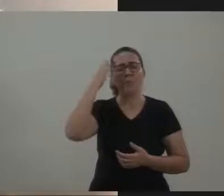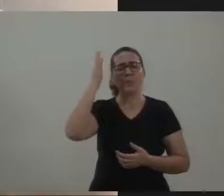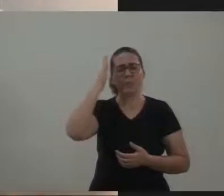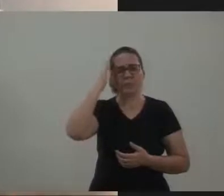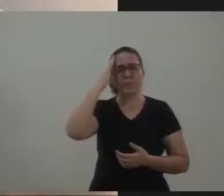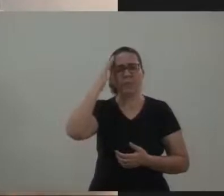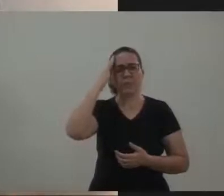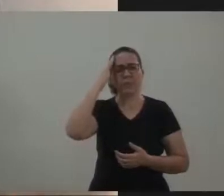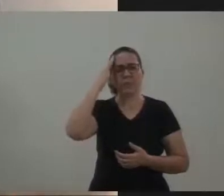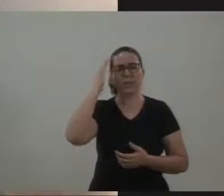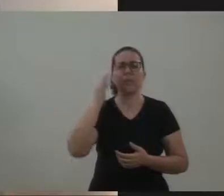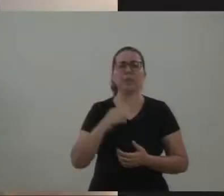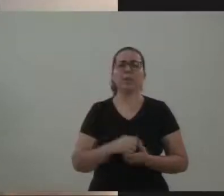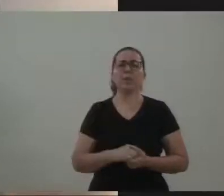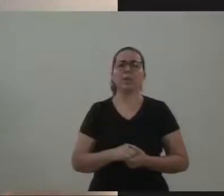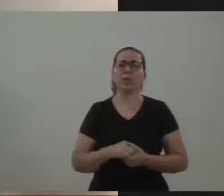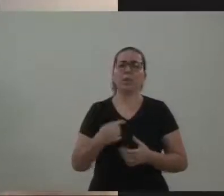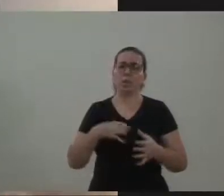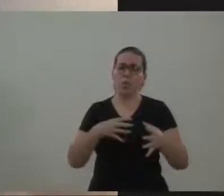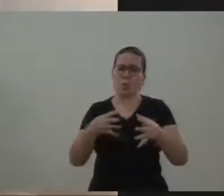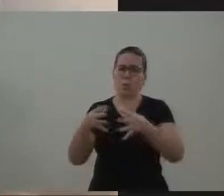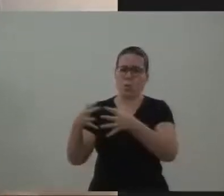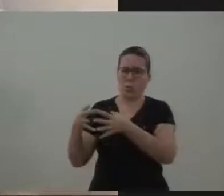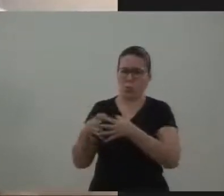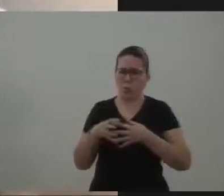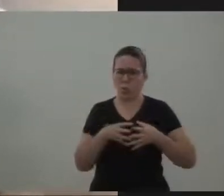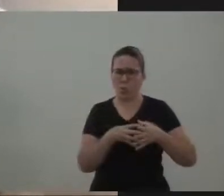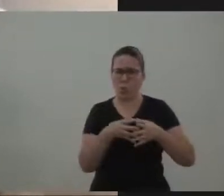manter, principalmente grupos